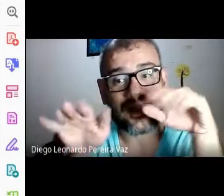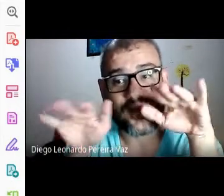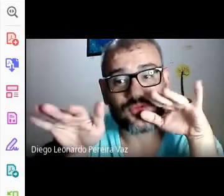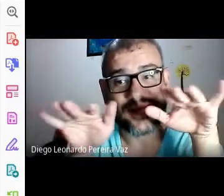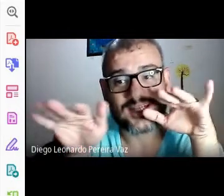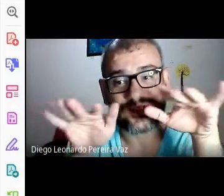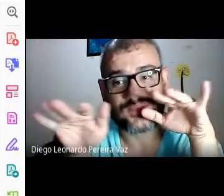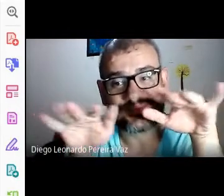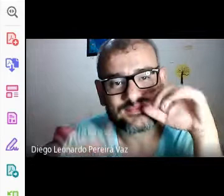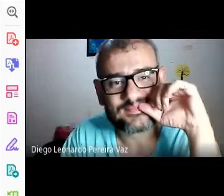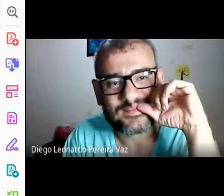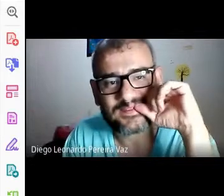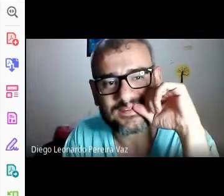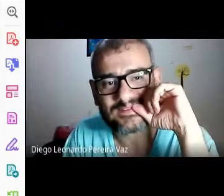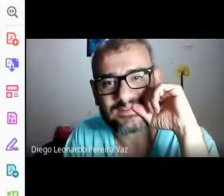Ai, meu filho.